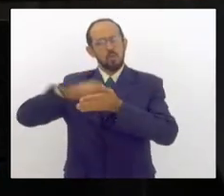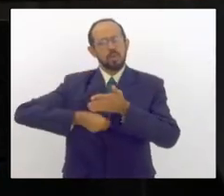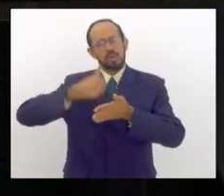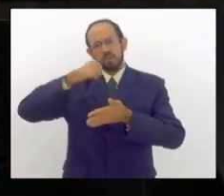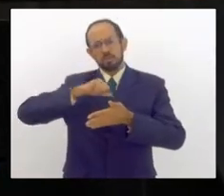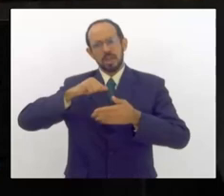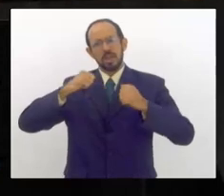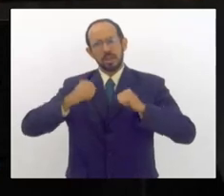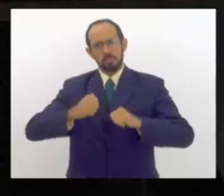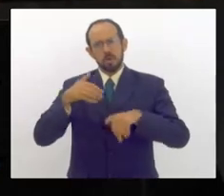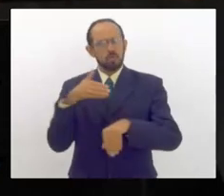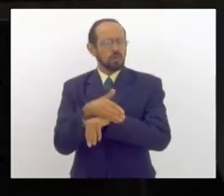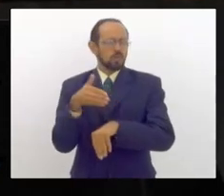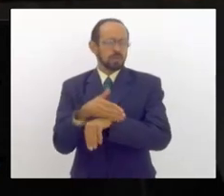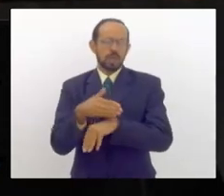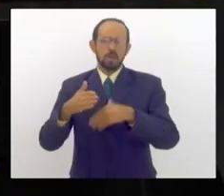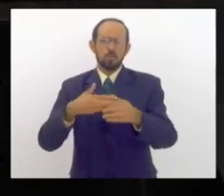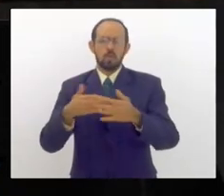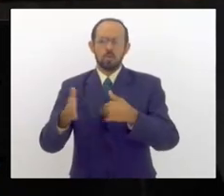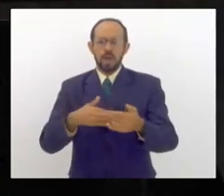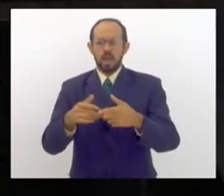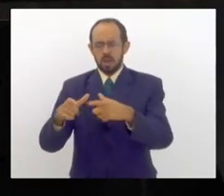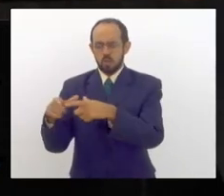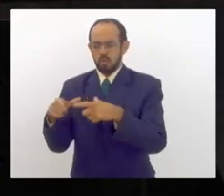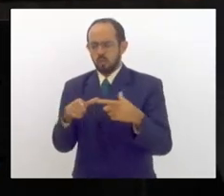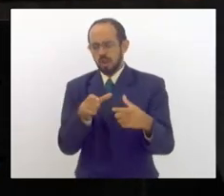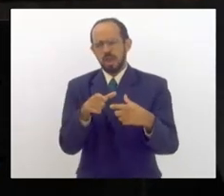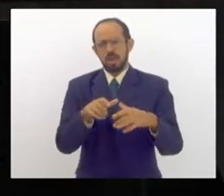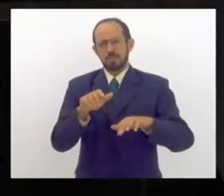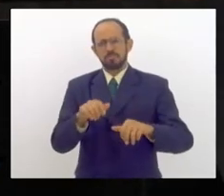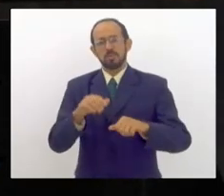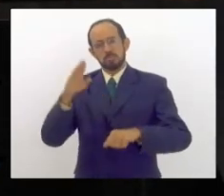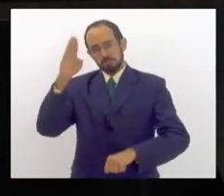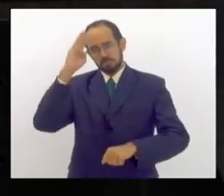queira estar, e, mais que isso, que a gente consiga fazer uma